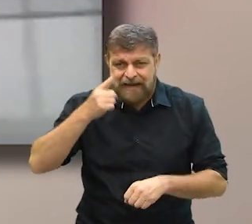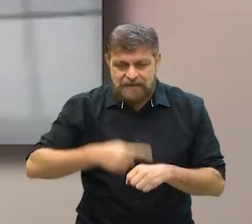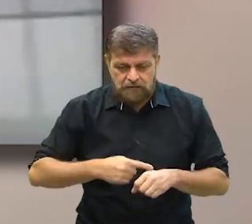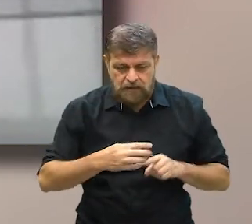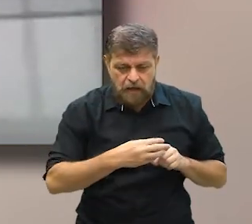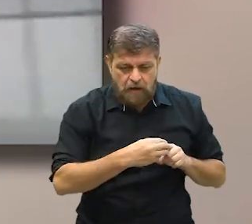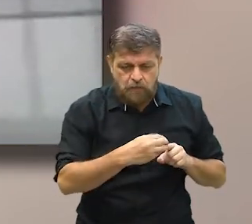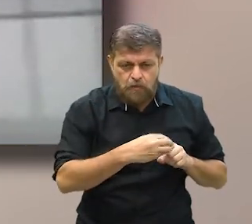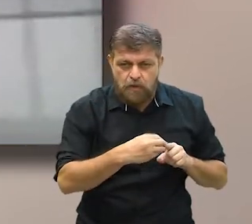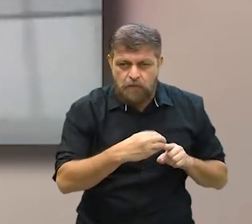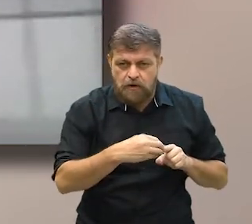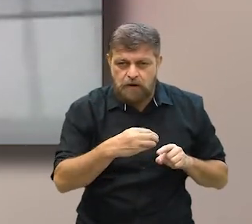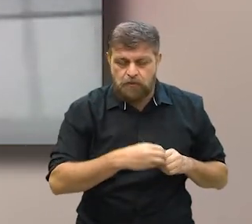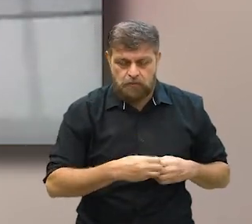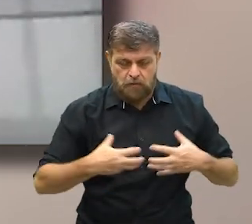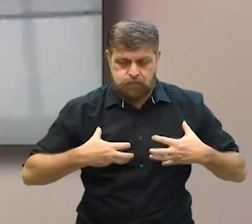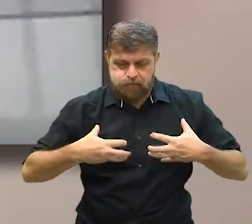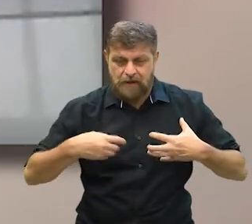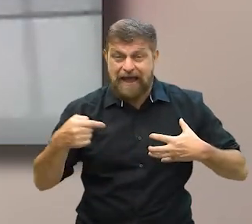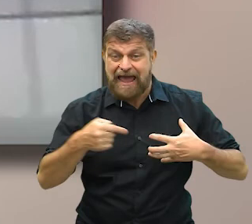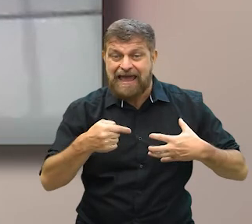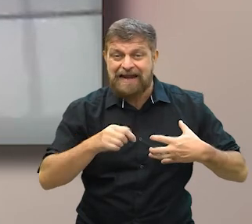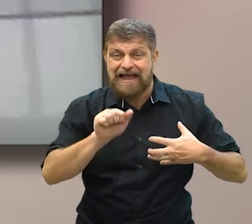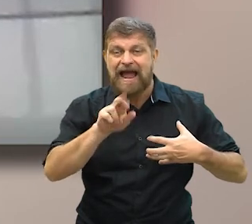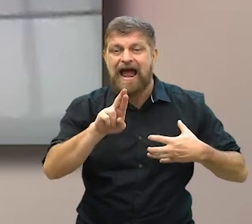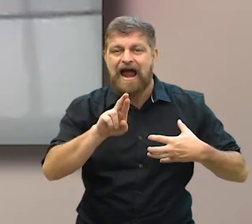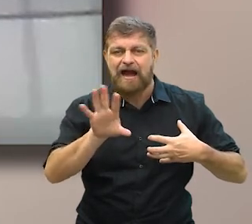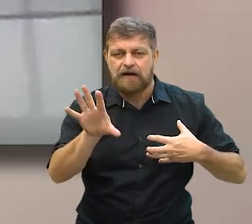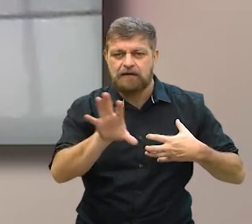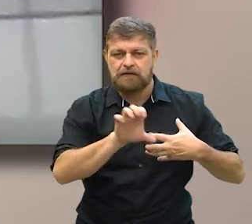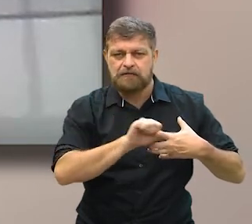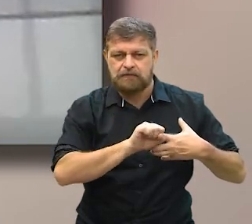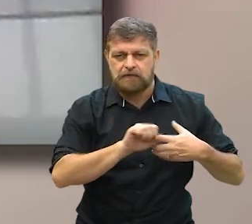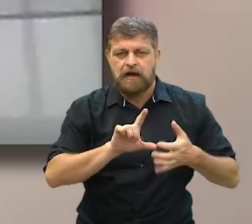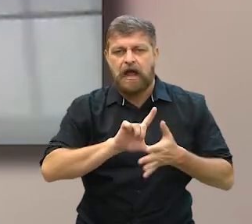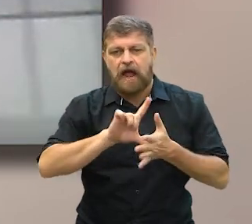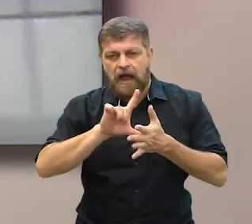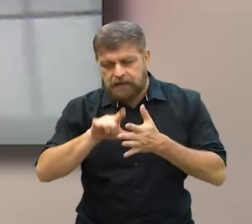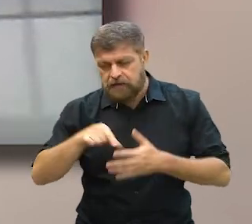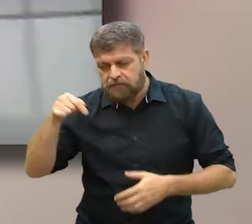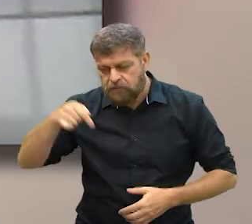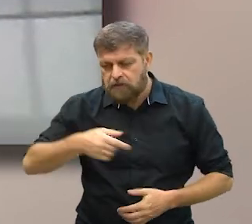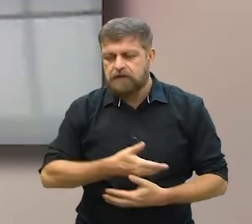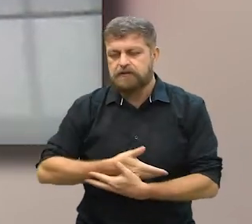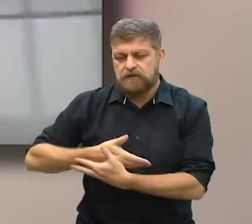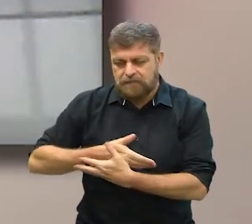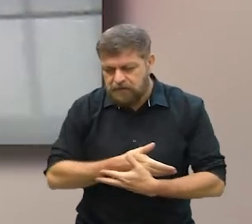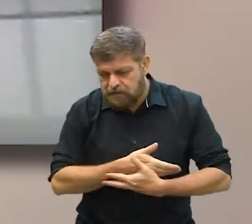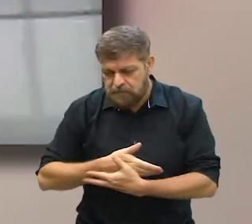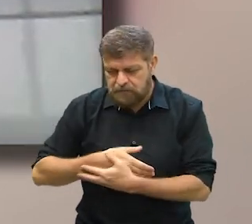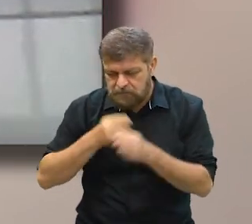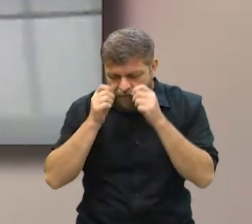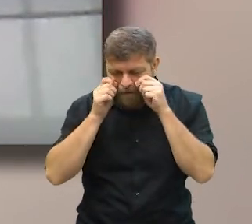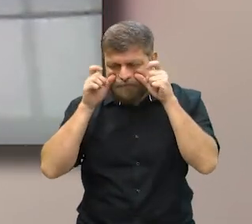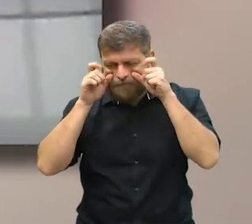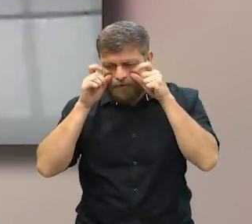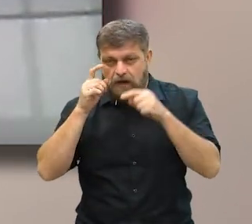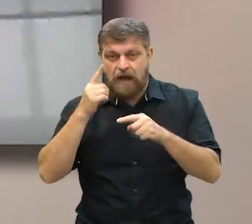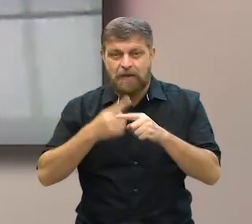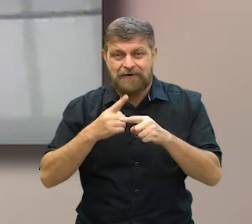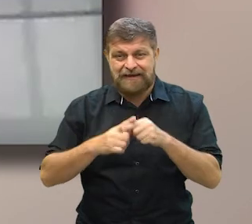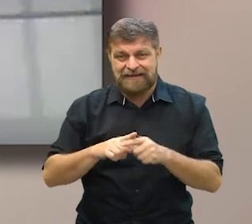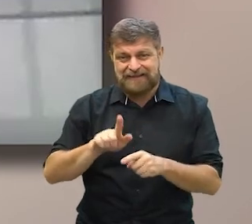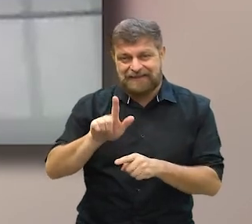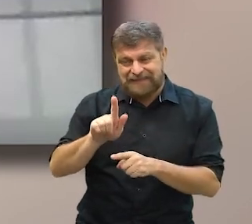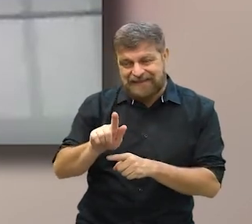né? E lembrar que quando o bebê suga, ele engole ar, né? Então, você, daí a 1, 2 horas, vai ter